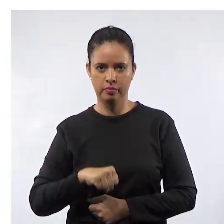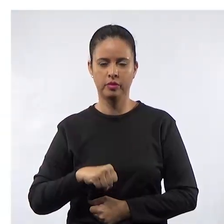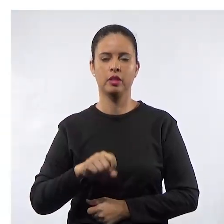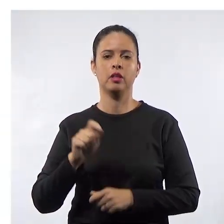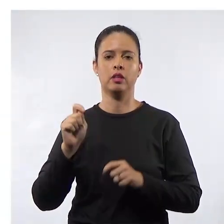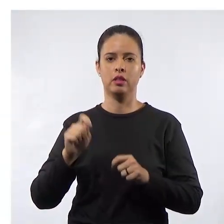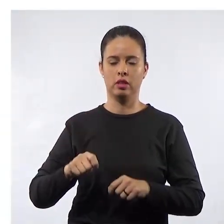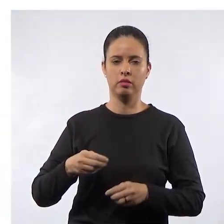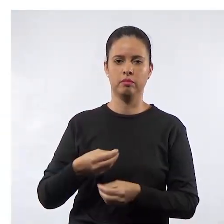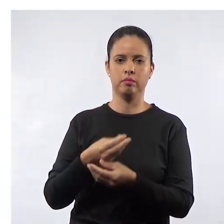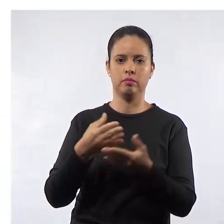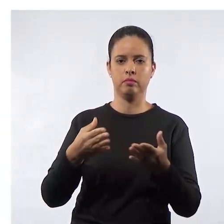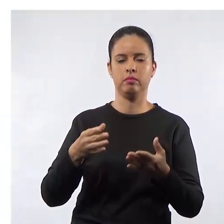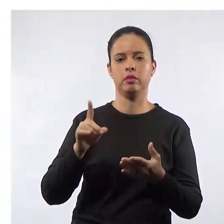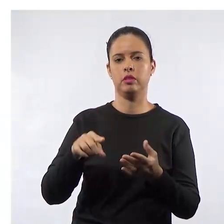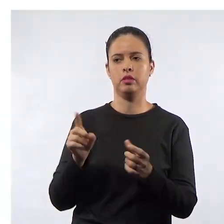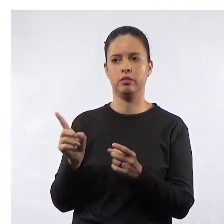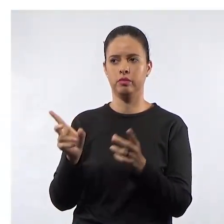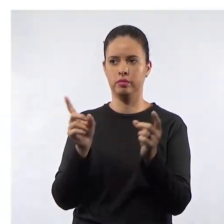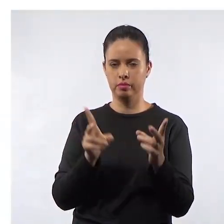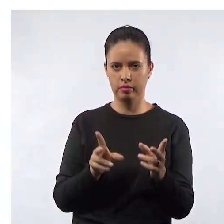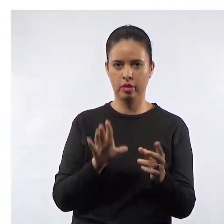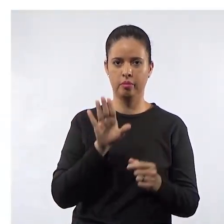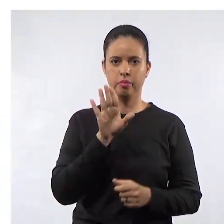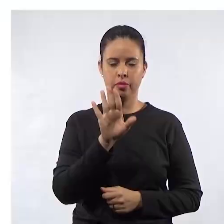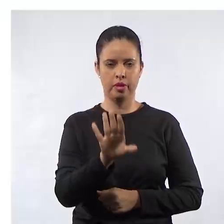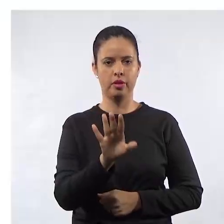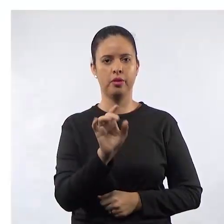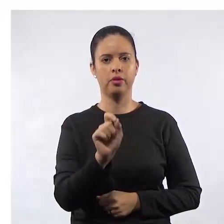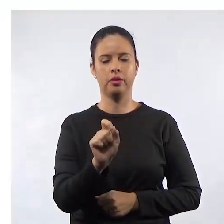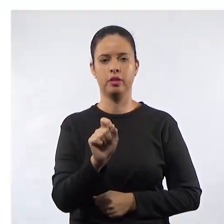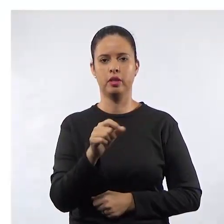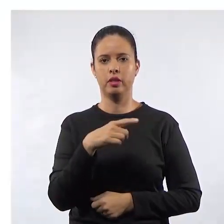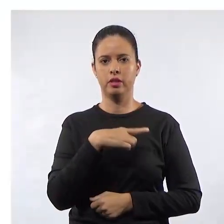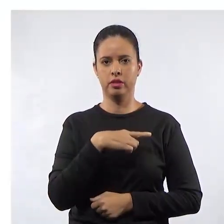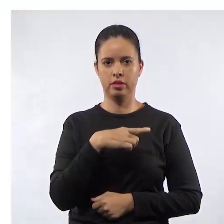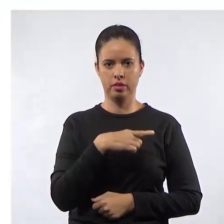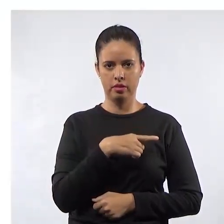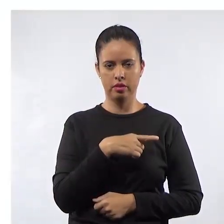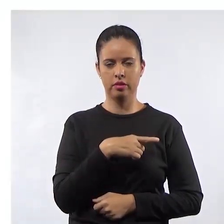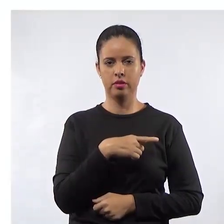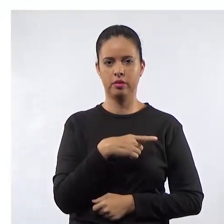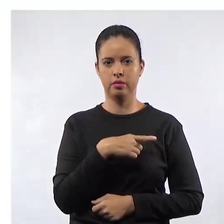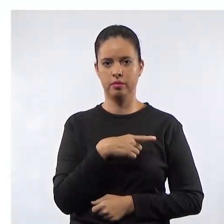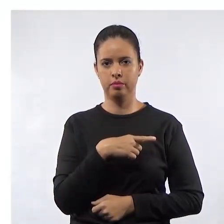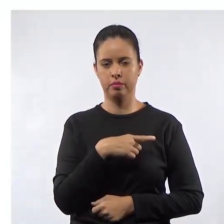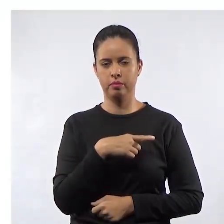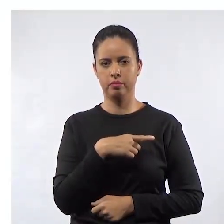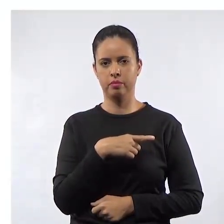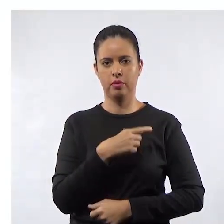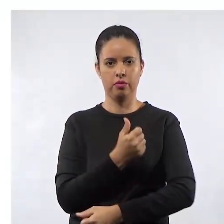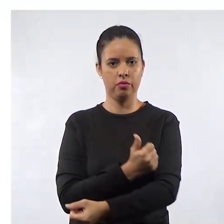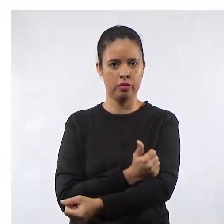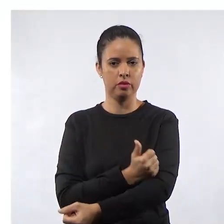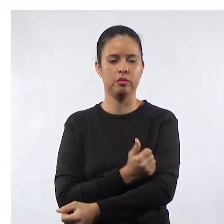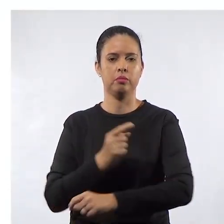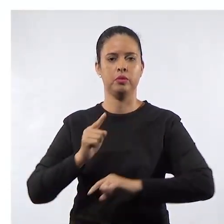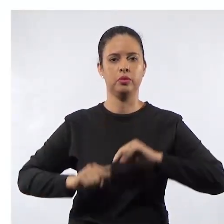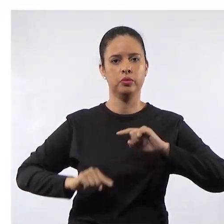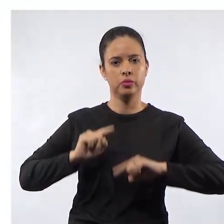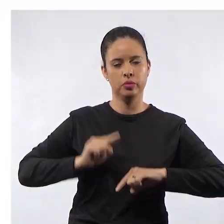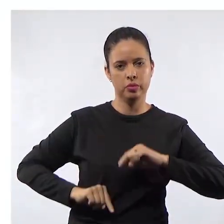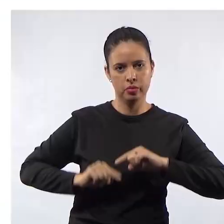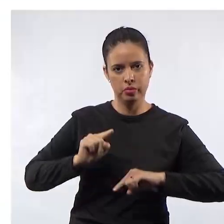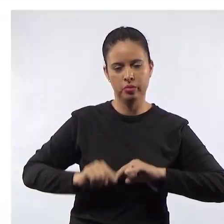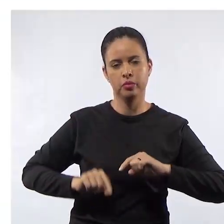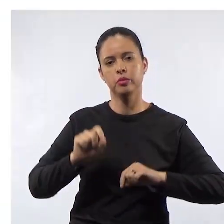poder demandar o comerciante, tá? Mas agora, quando tem um vício no produto,